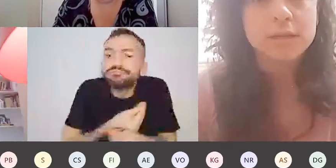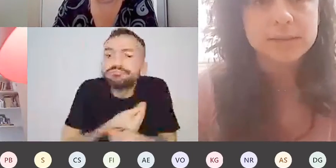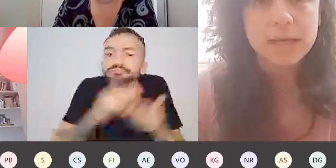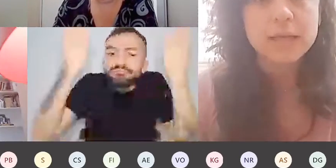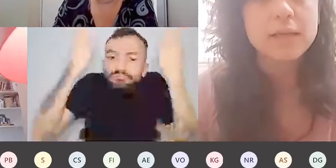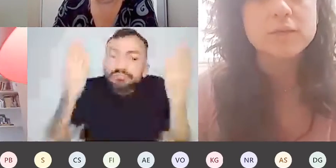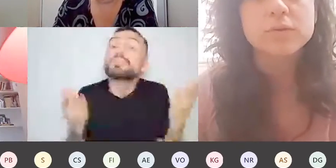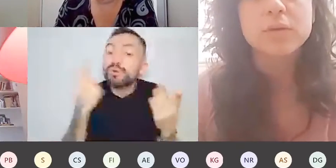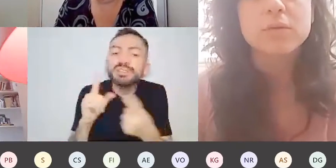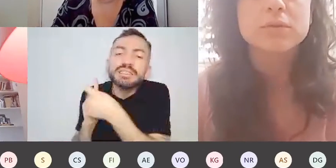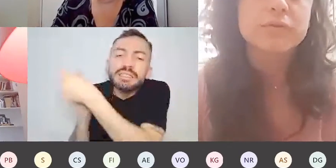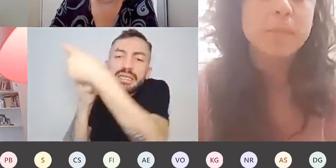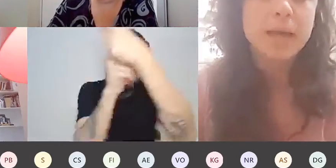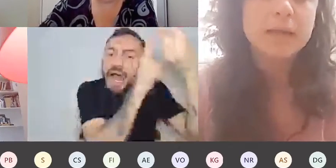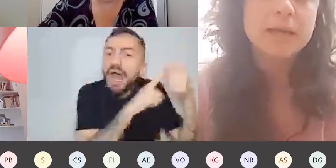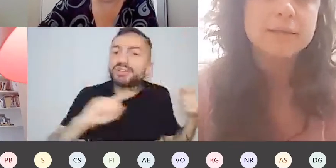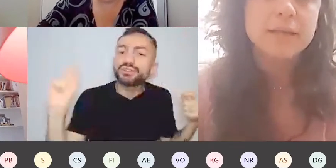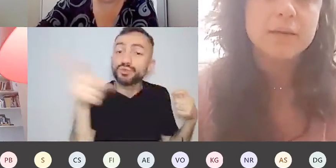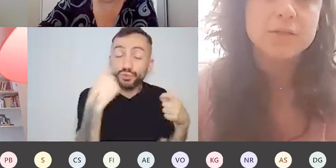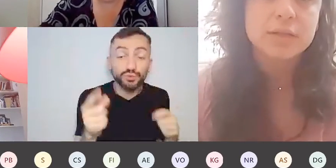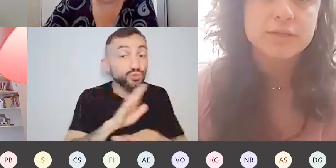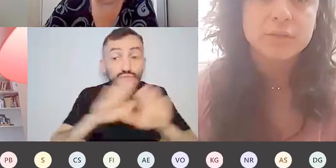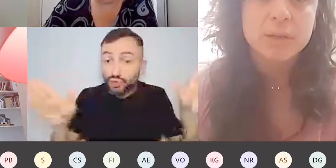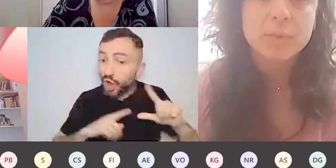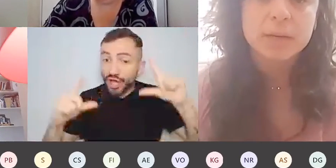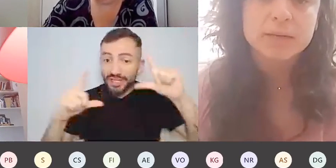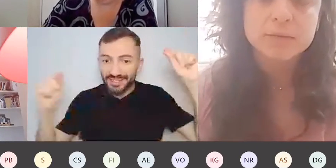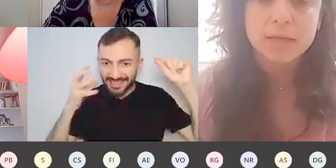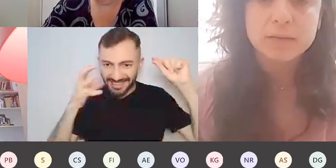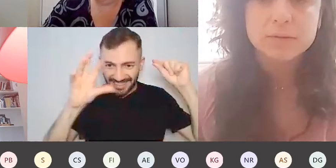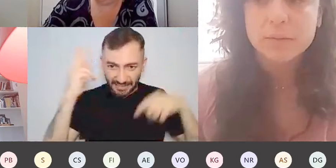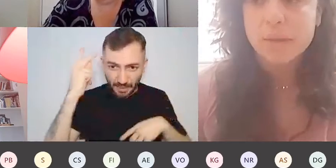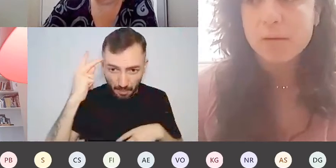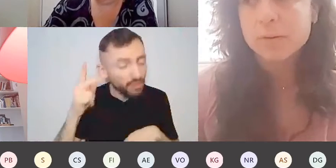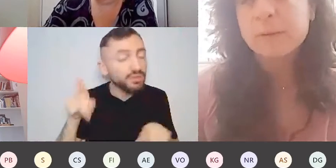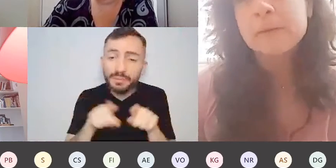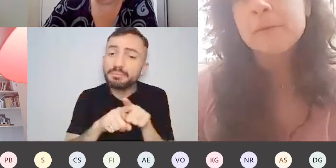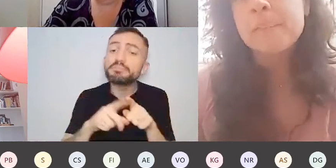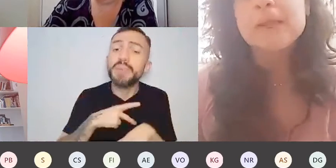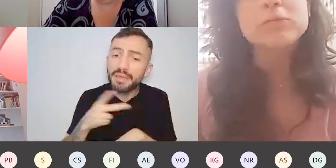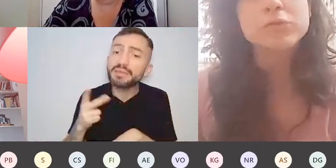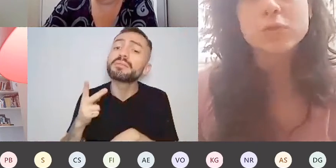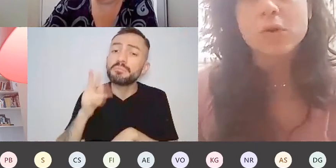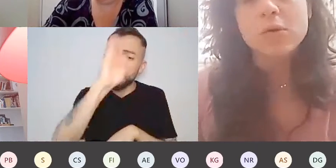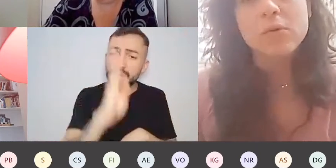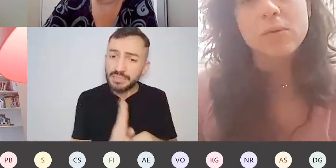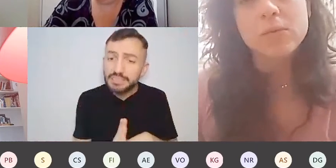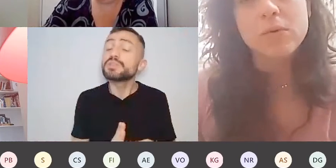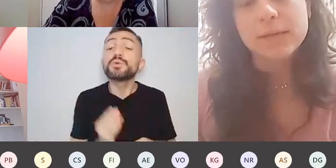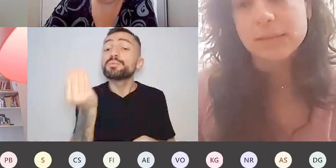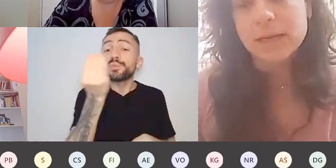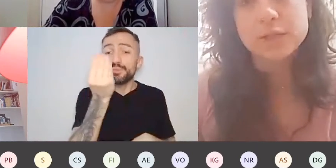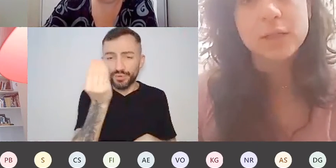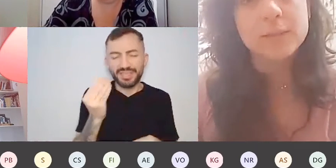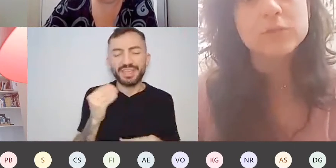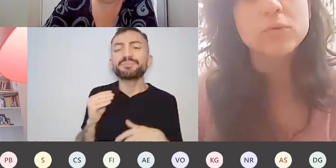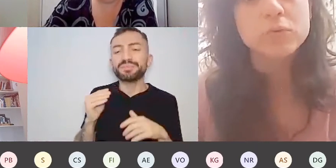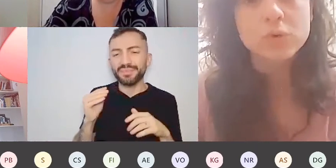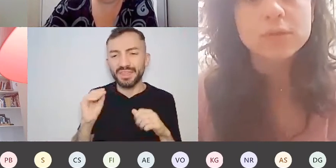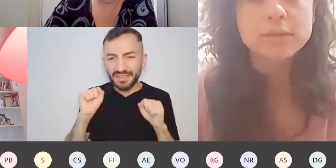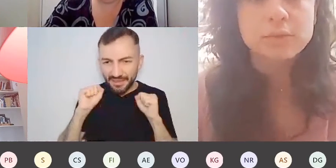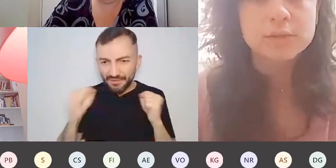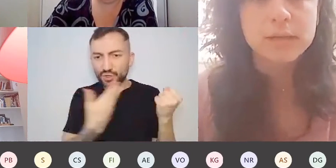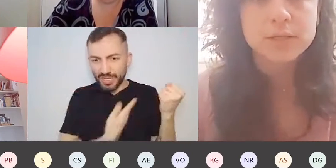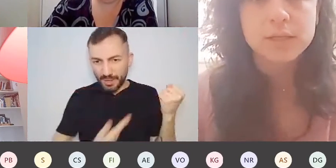gente interiorizar isso, inclusive no país, né? Eu acho que a Defensoria Pública do Estado de São Paulo, não só com essa cartilha, mas